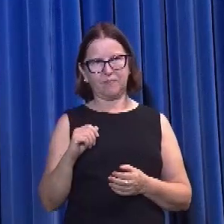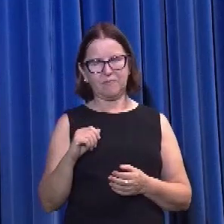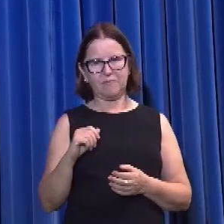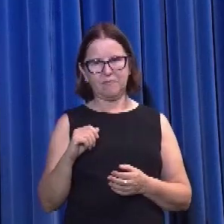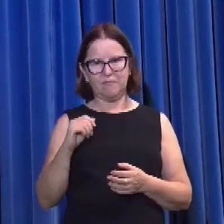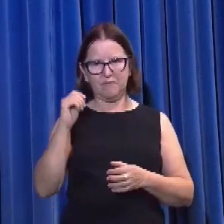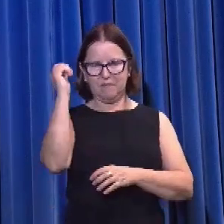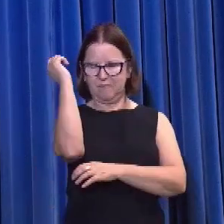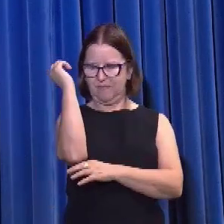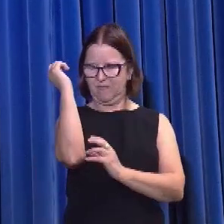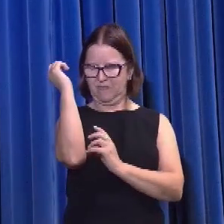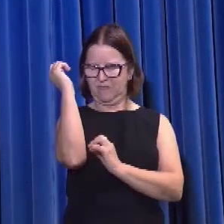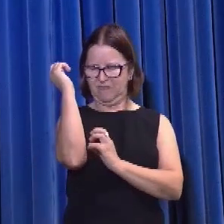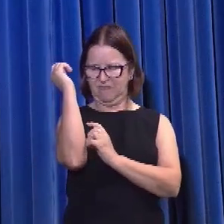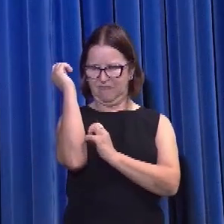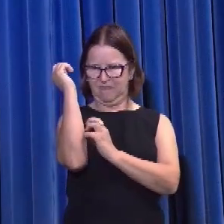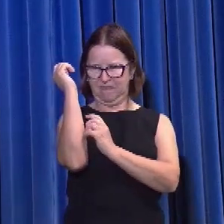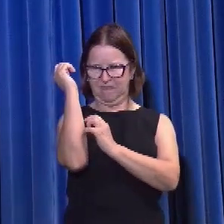carcomido por um